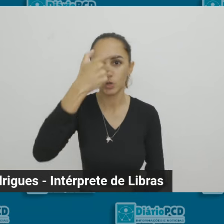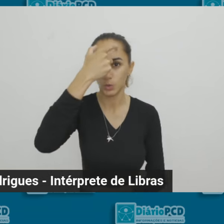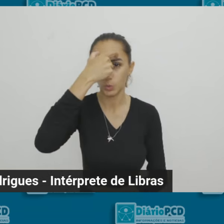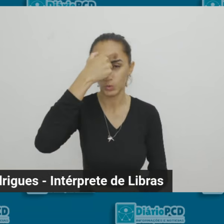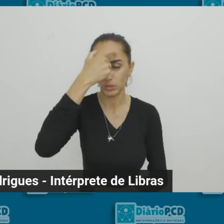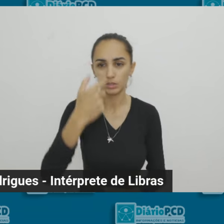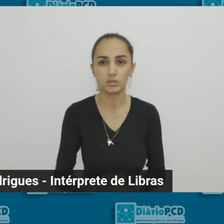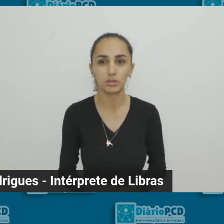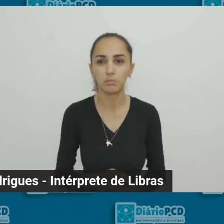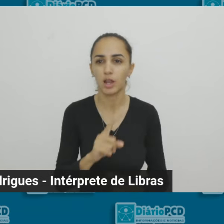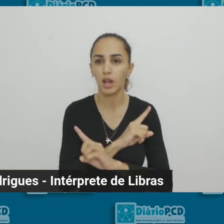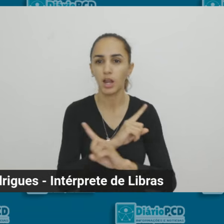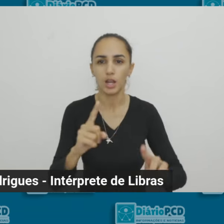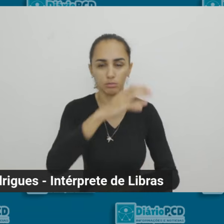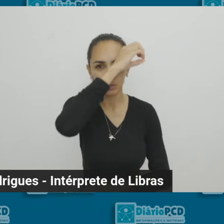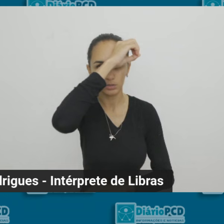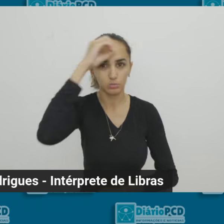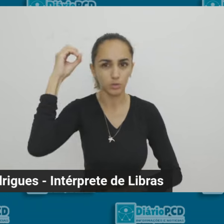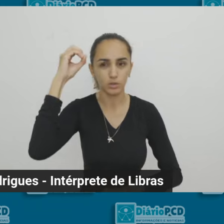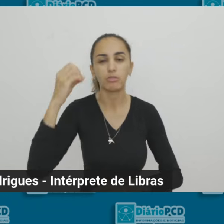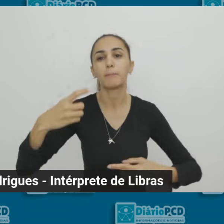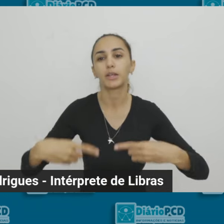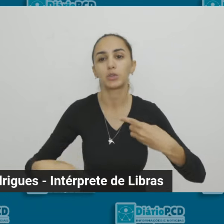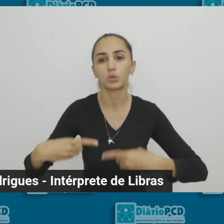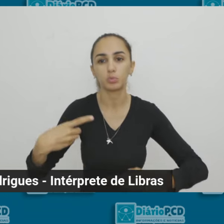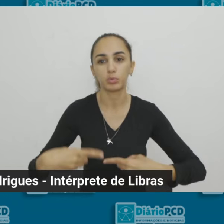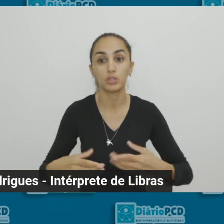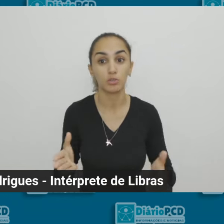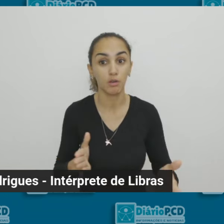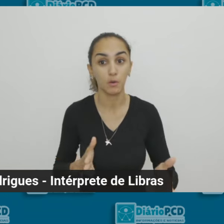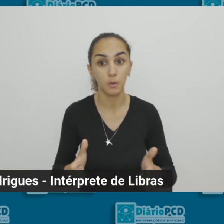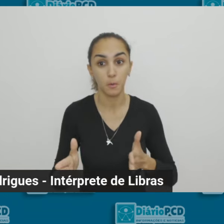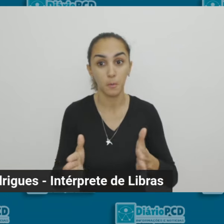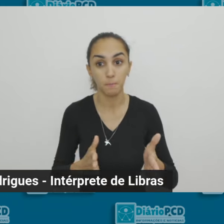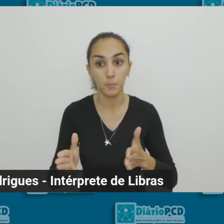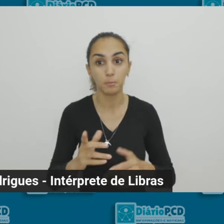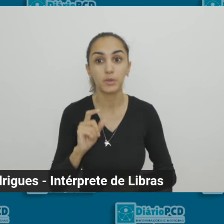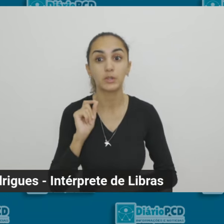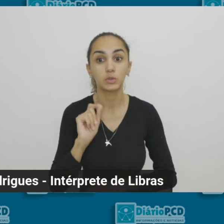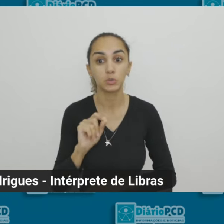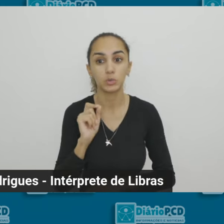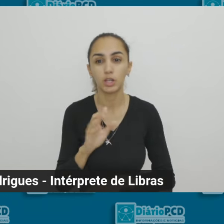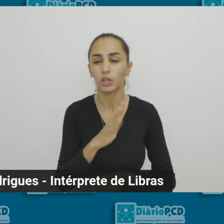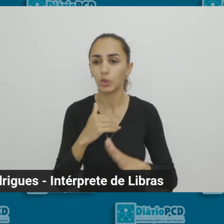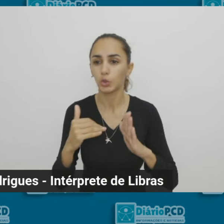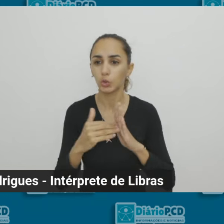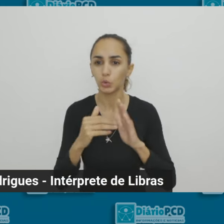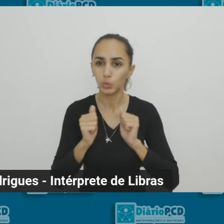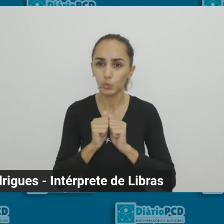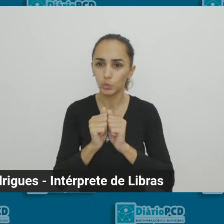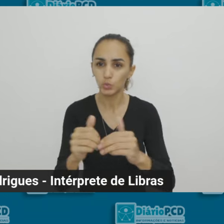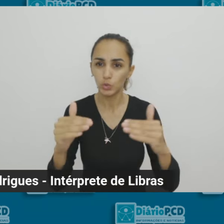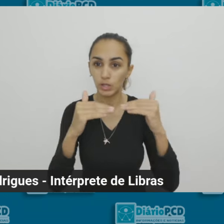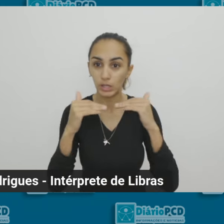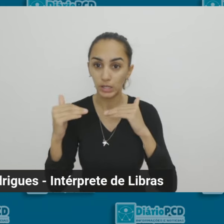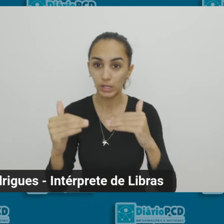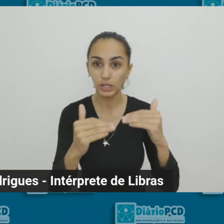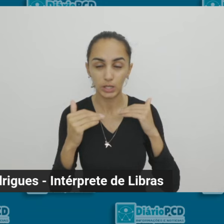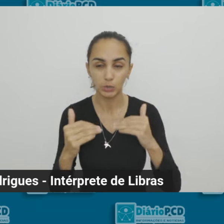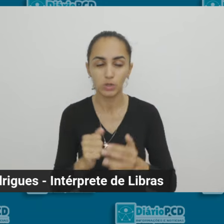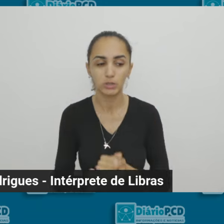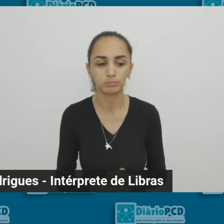um analfabeto político. É o momento em que todos somos iguais. Na hora